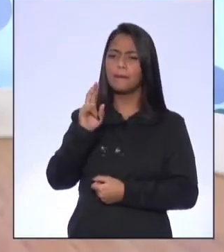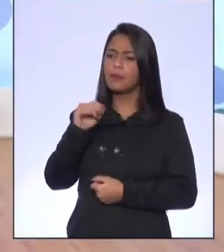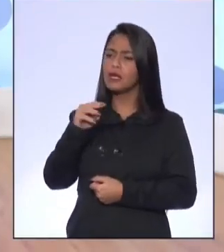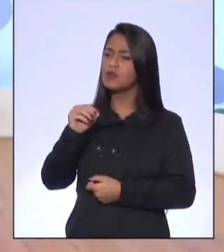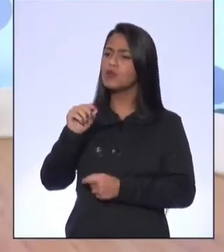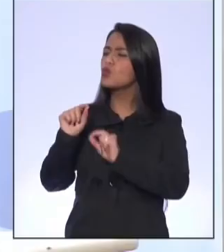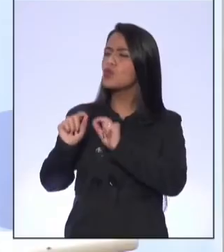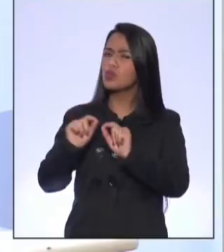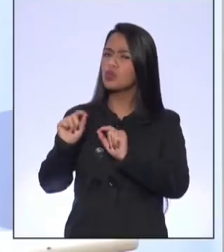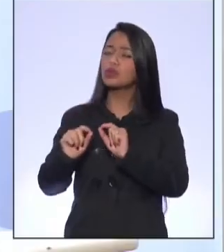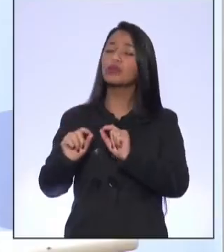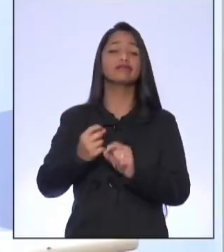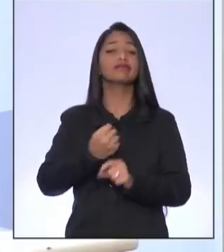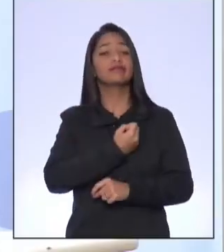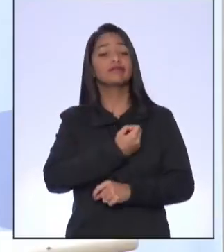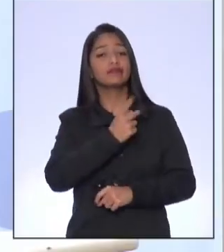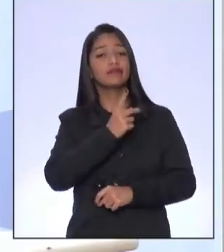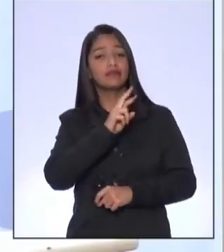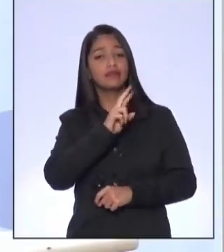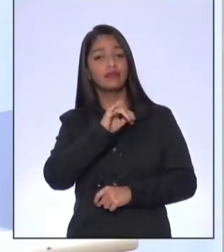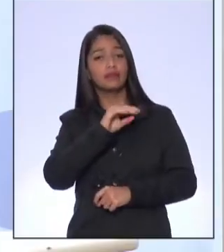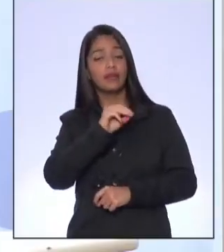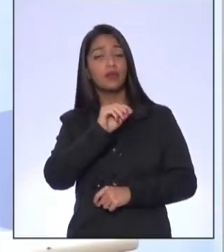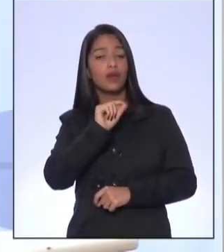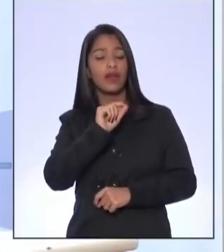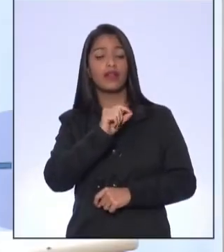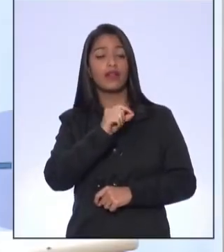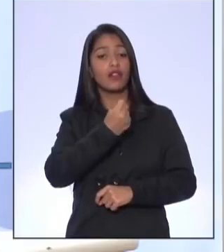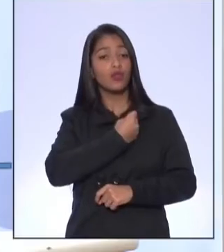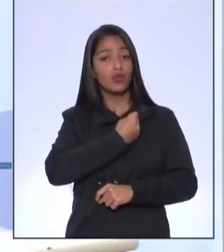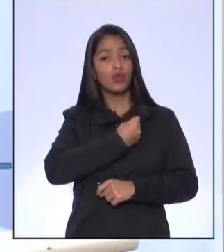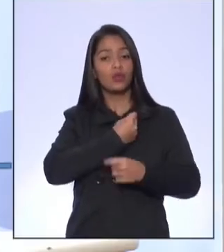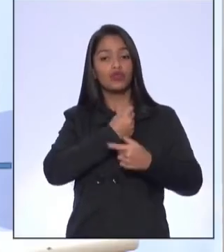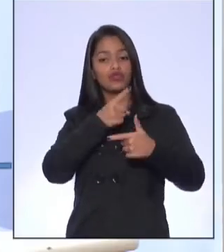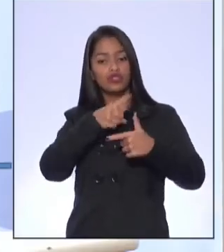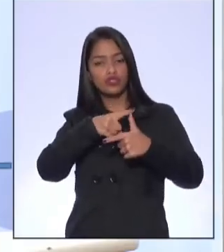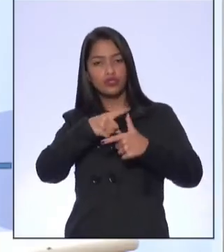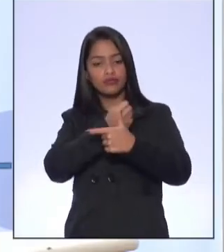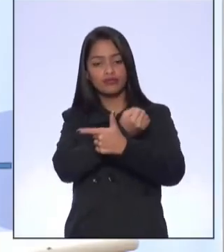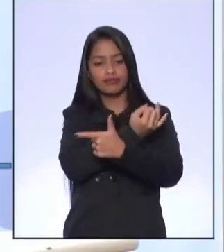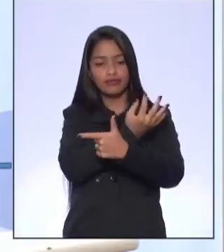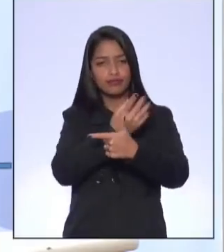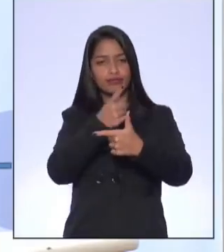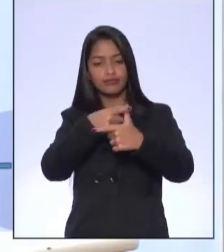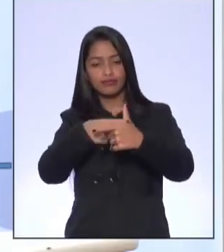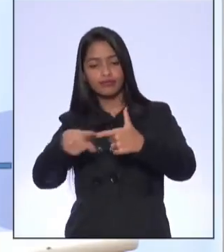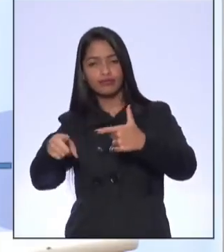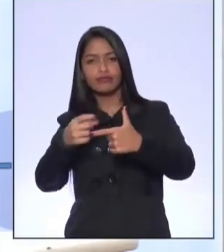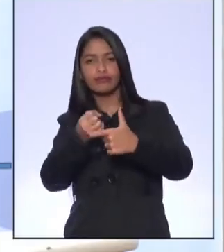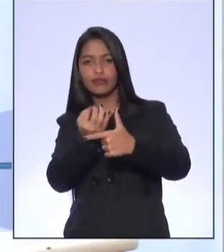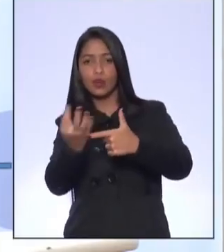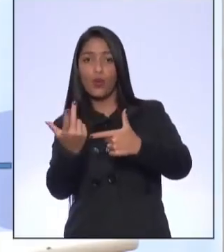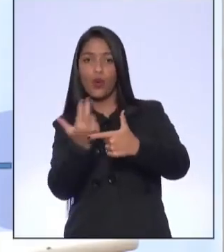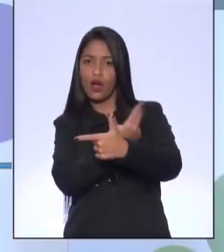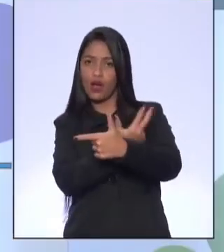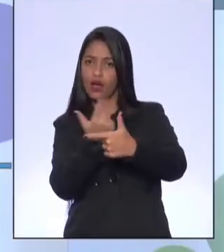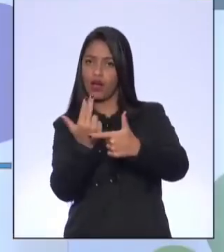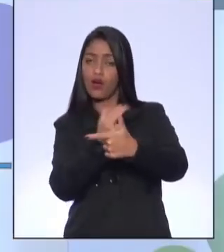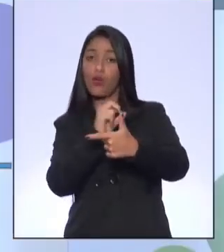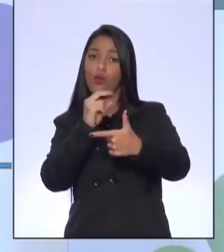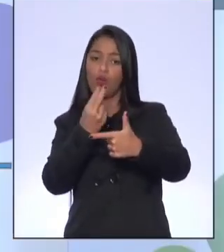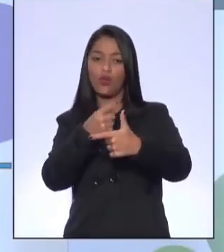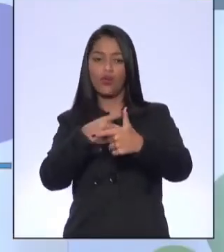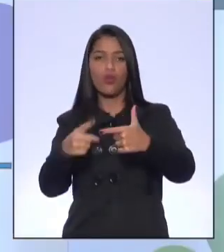é divisível apenas por ele e por 1. Apenas esses dois termos, no caso, ele pode ser dividido. Então vamos dar um exemplo.